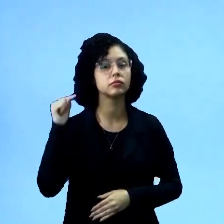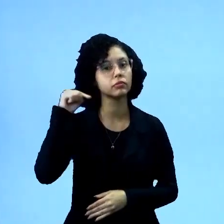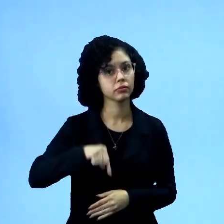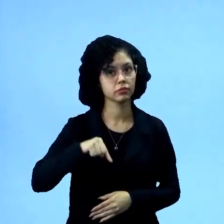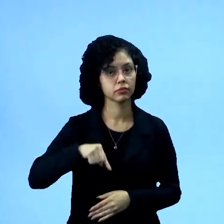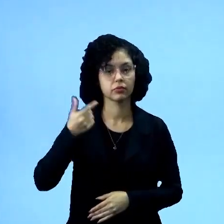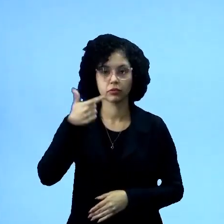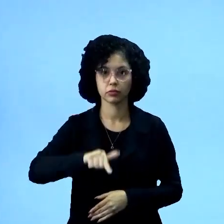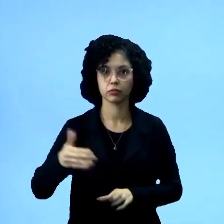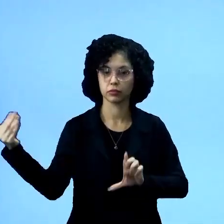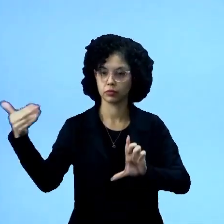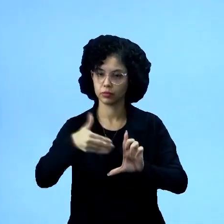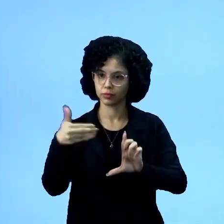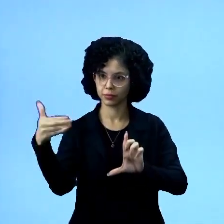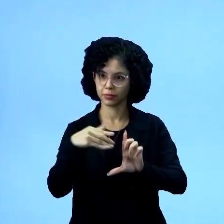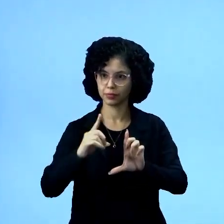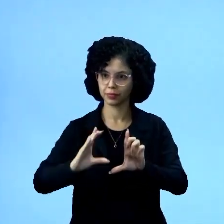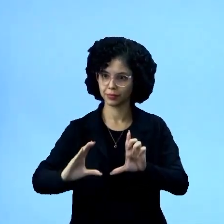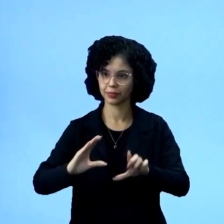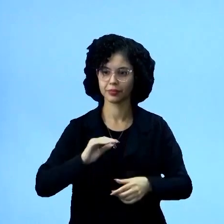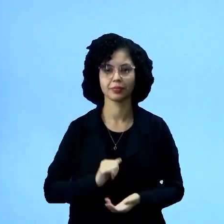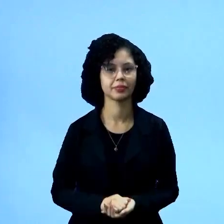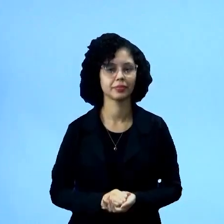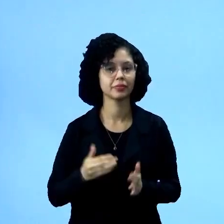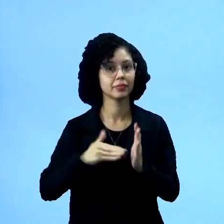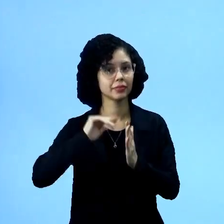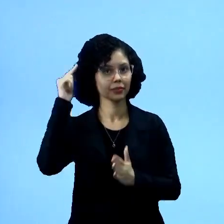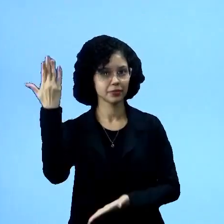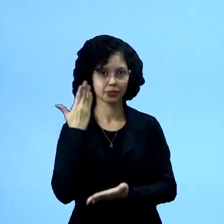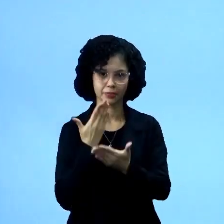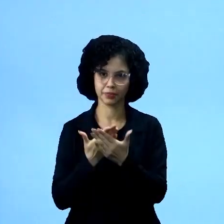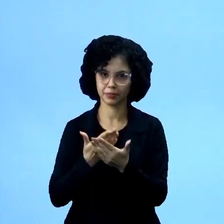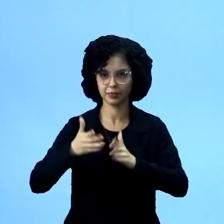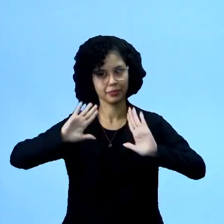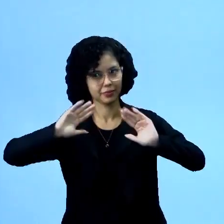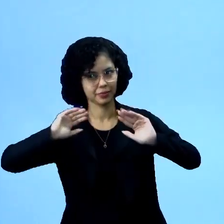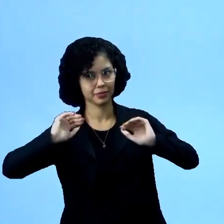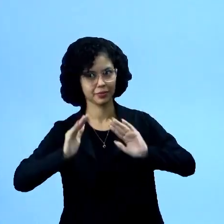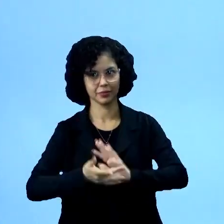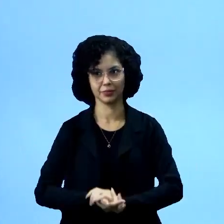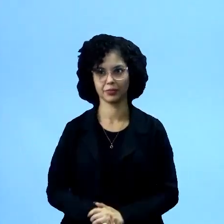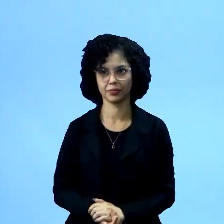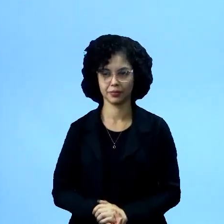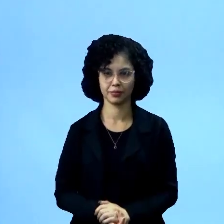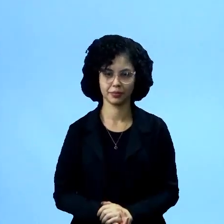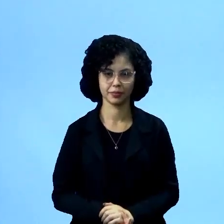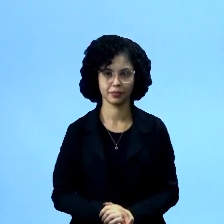hoje. Para rever essa aula, acesse a plataforma Eduque e até a próxima aula.